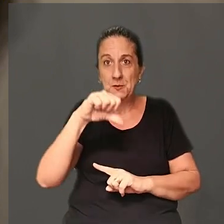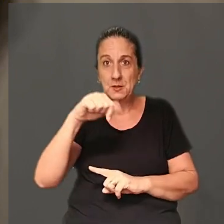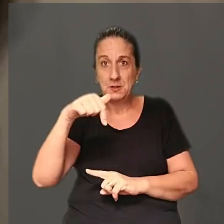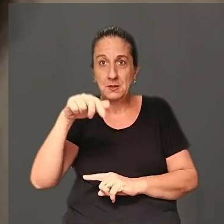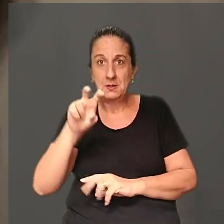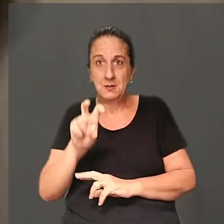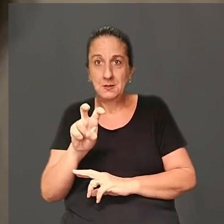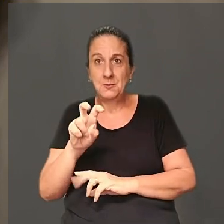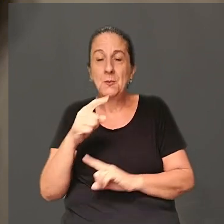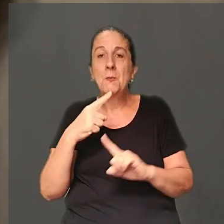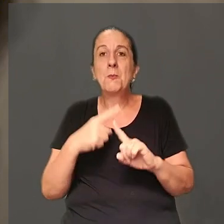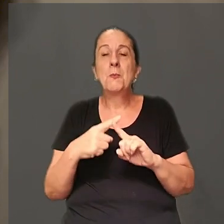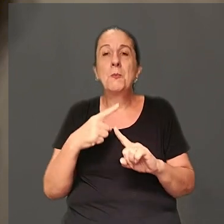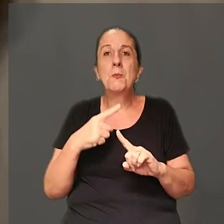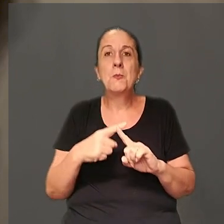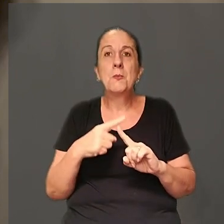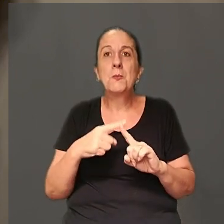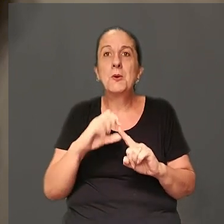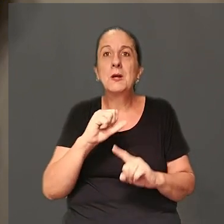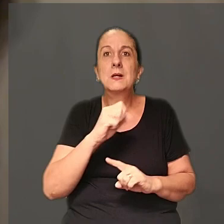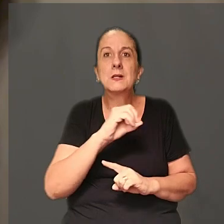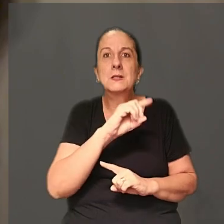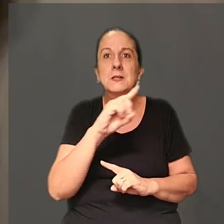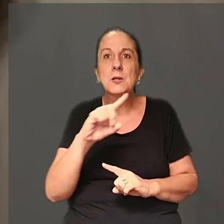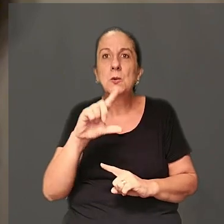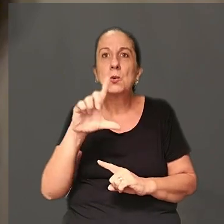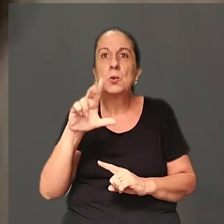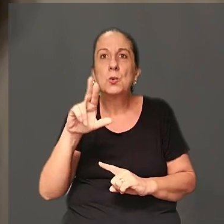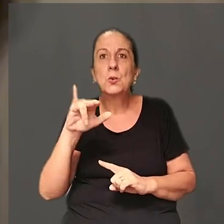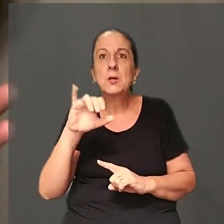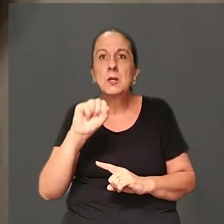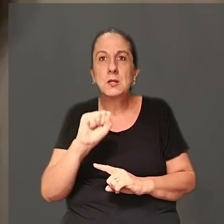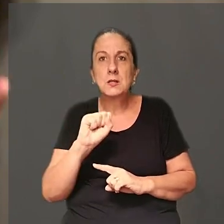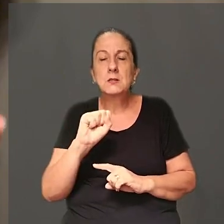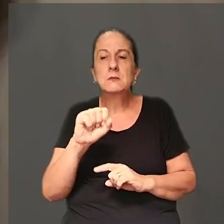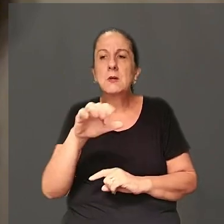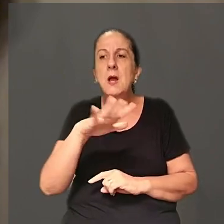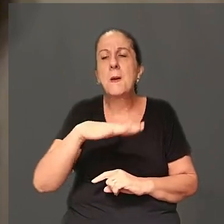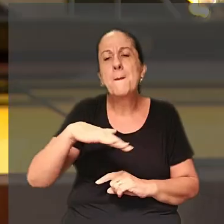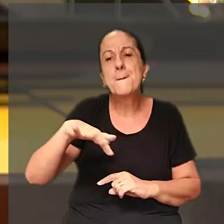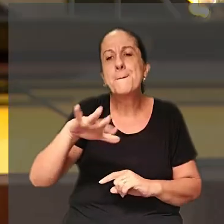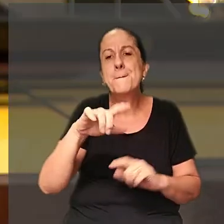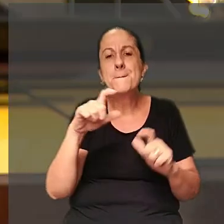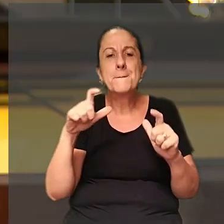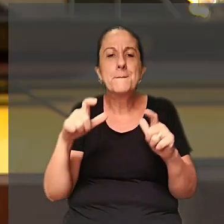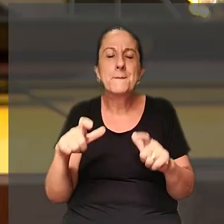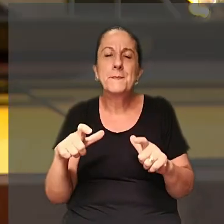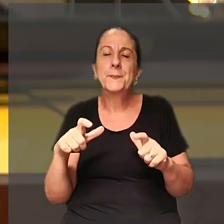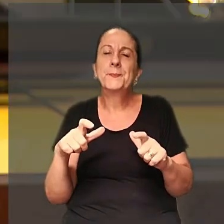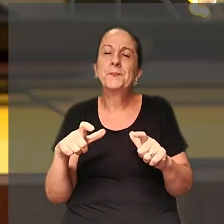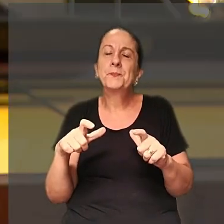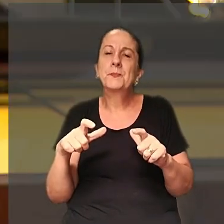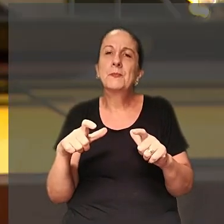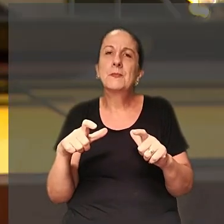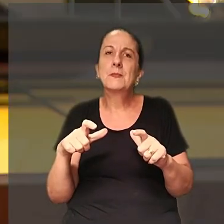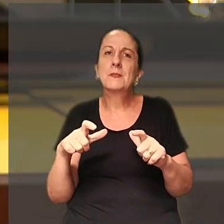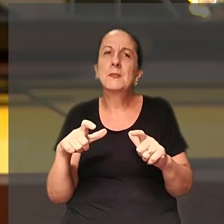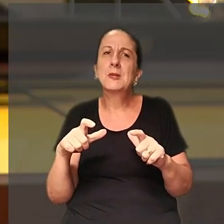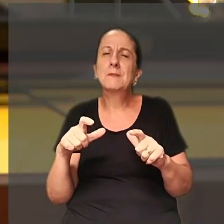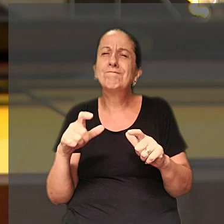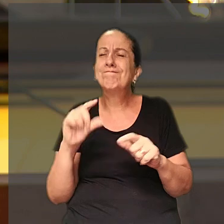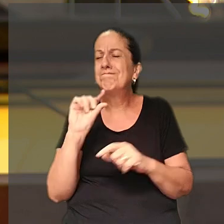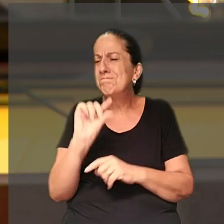de 1975. Por quê? Porque em São Luís eu tinha, como falei, um ambiente, eu